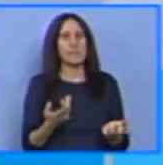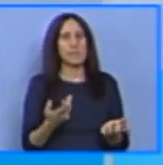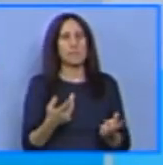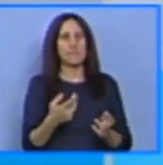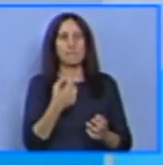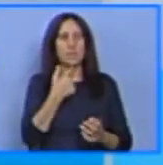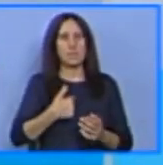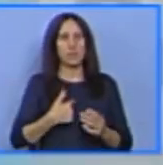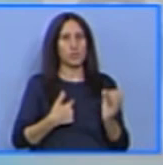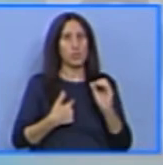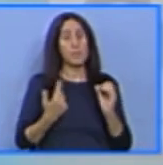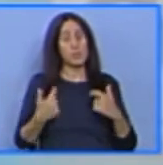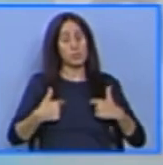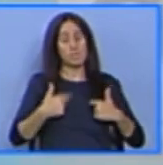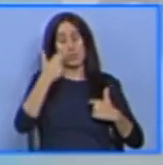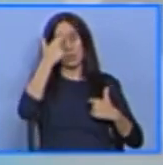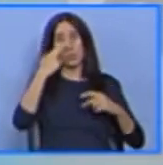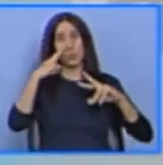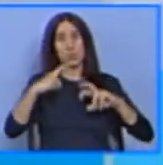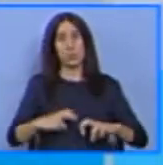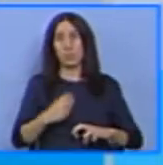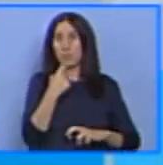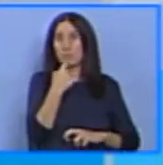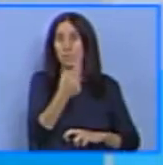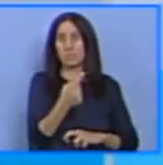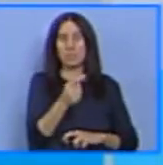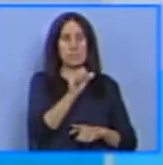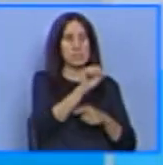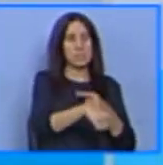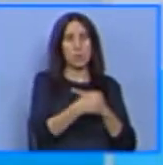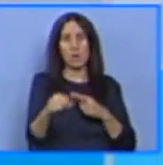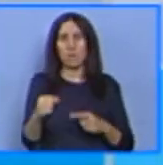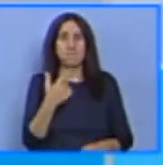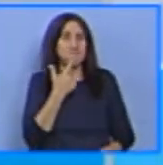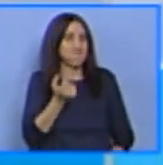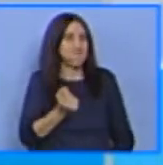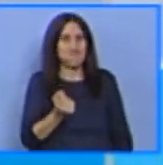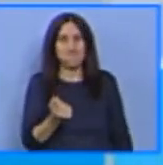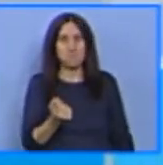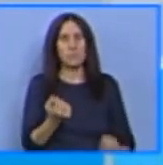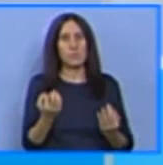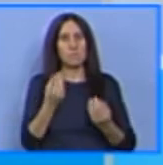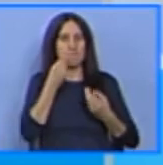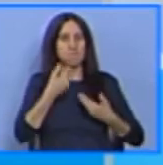nesse sentido. Claro que um historiador, à partida, nunca pode dizer absolutamente que sim ou que não, porque, por definição, digamos,